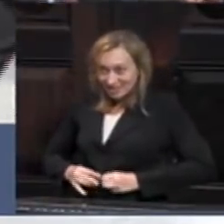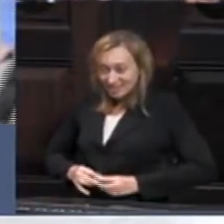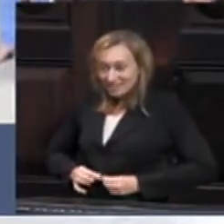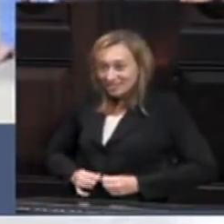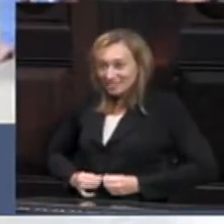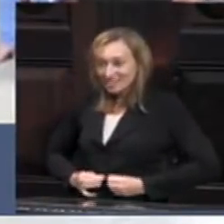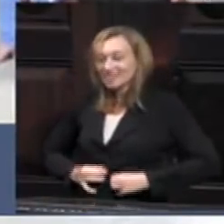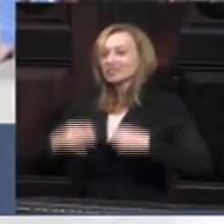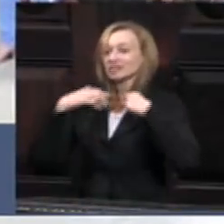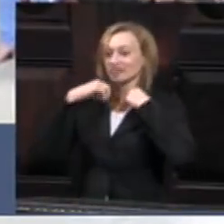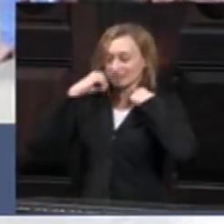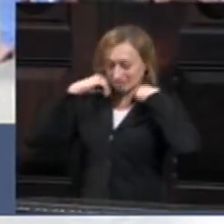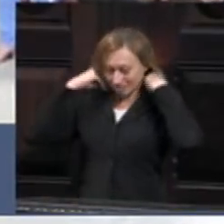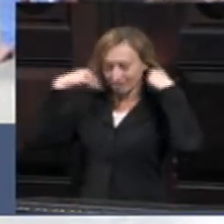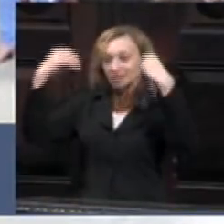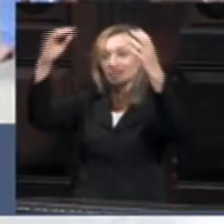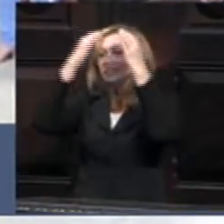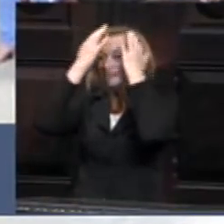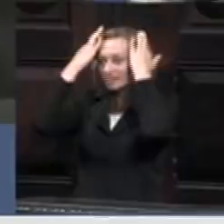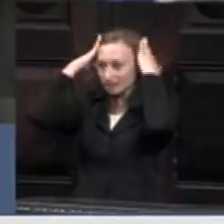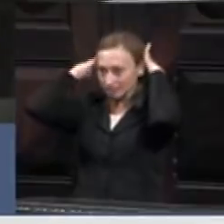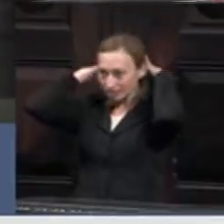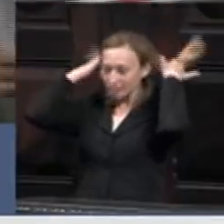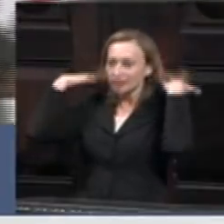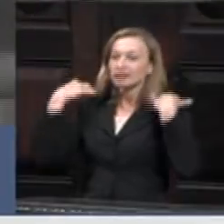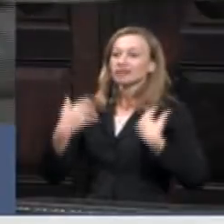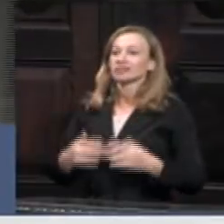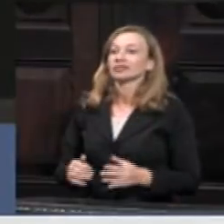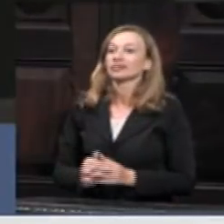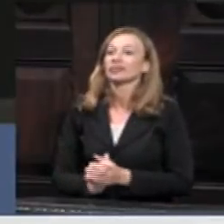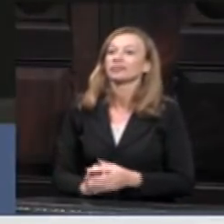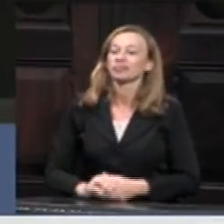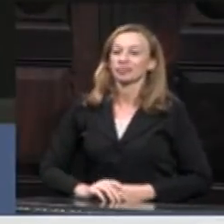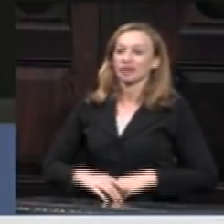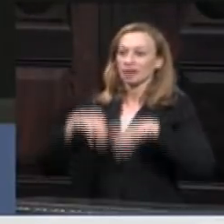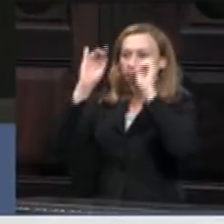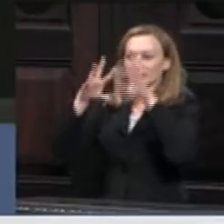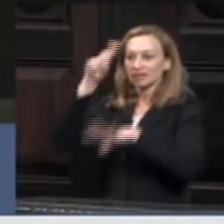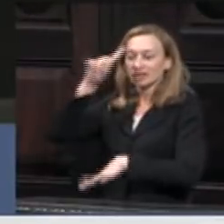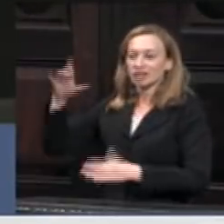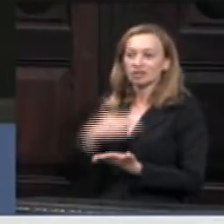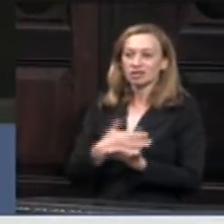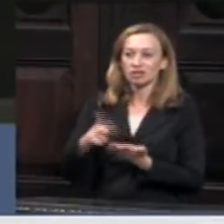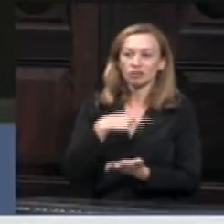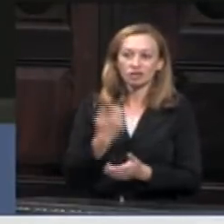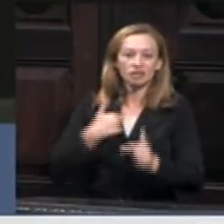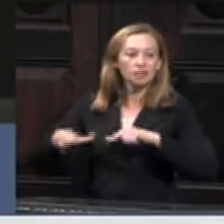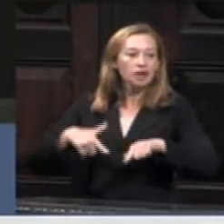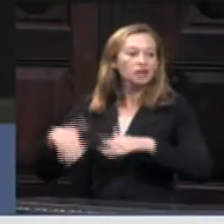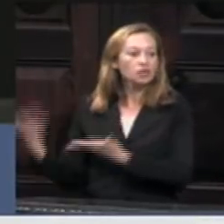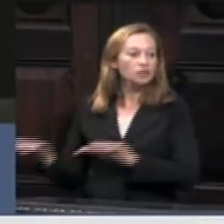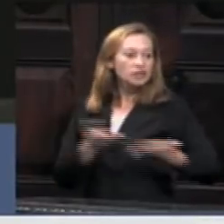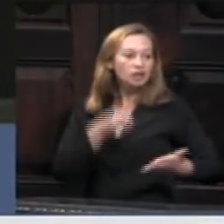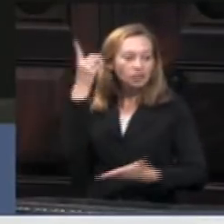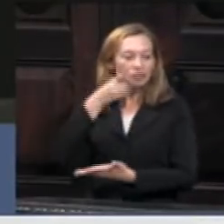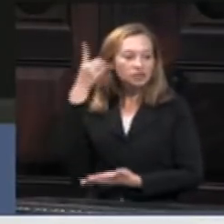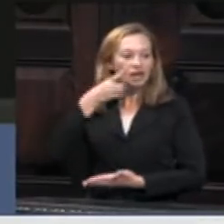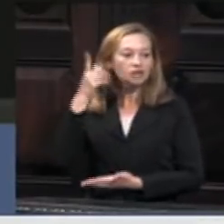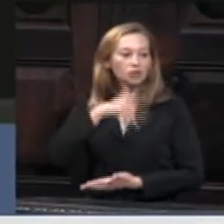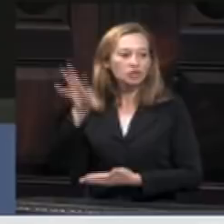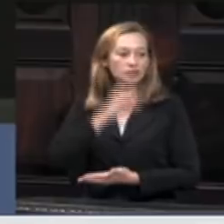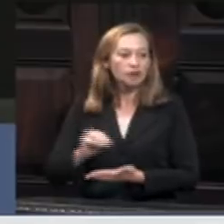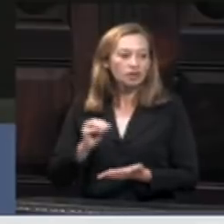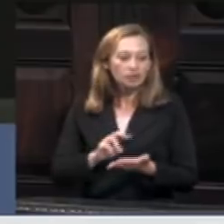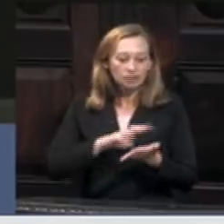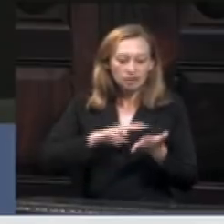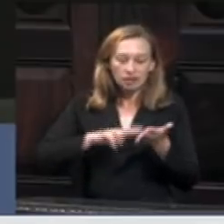Havendo número legal sobre a proteção de Deus, iniciamos os nossos trabalhos. Está aberta a sessão. A presidência convida o nobre deputado Luiz Paulo para fazer a leitura da ata da